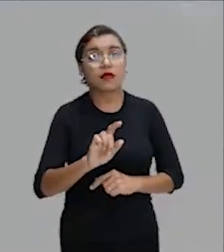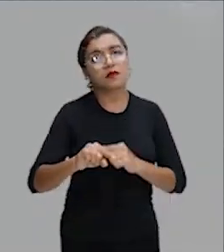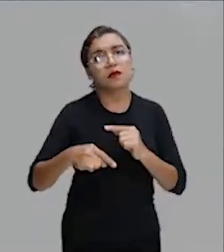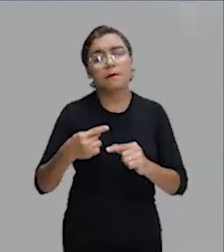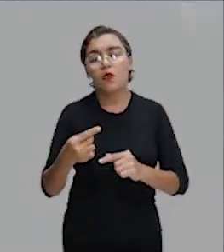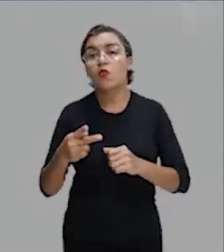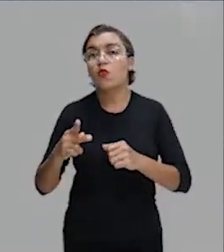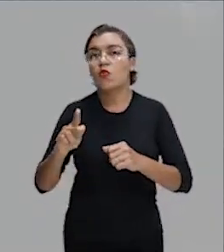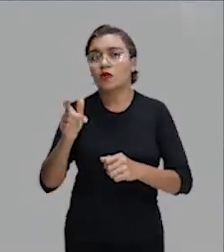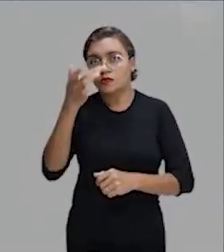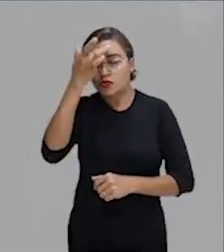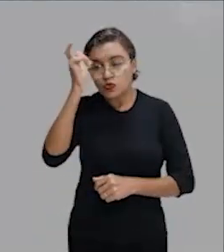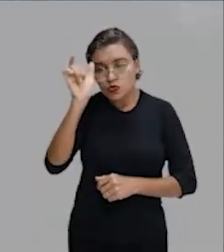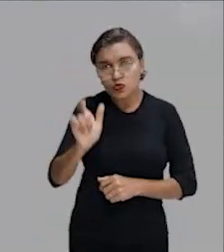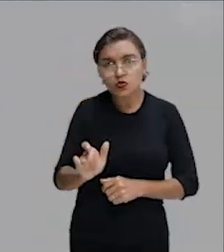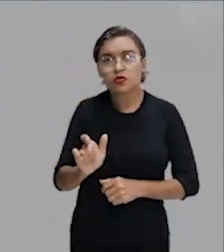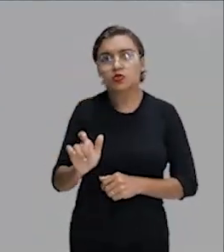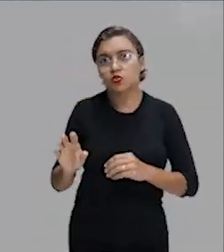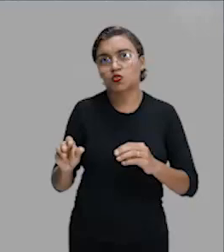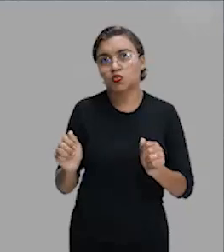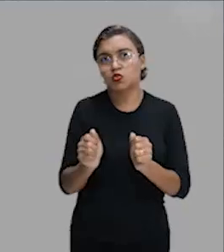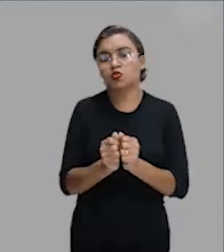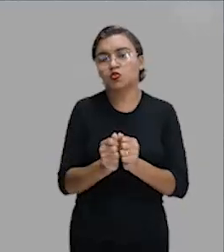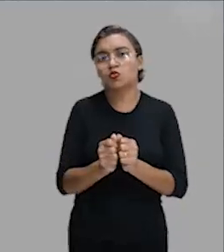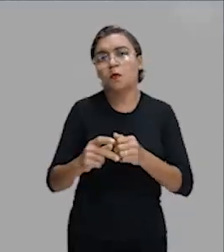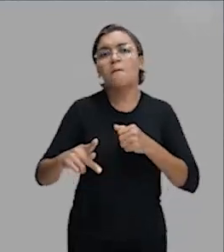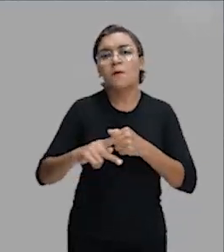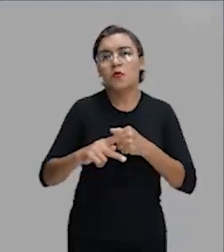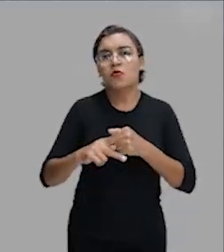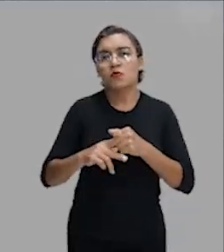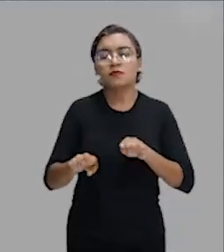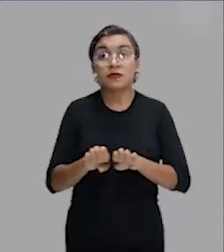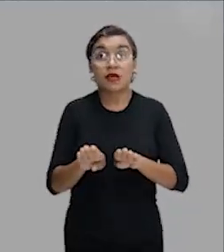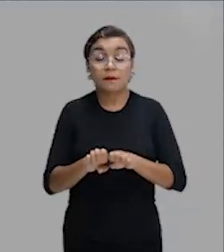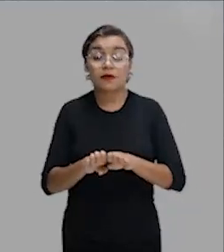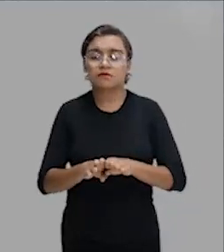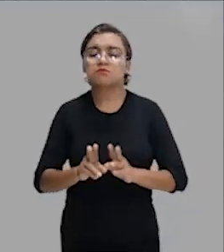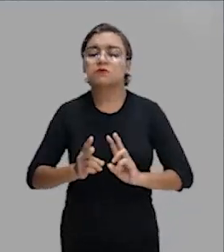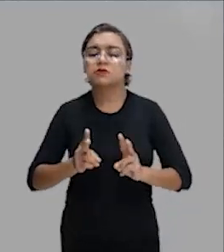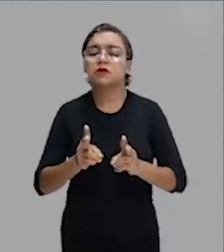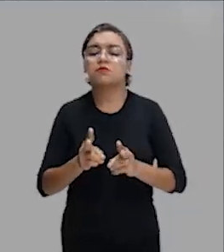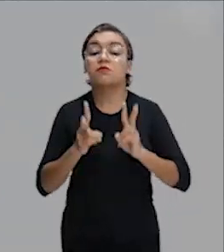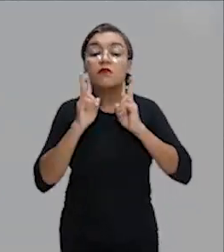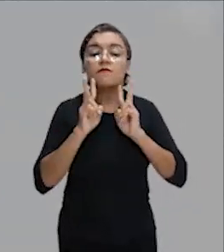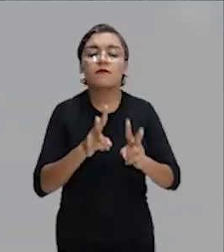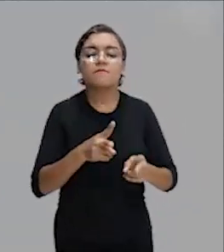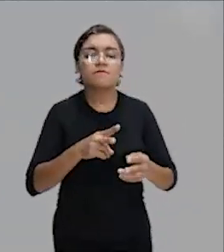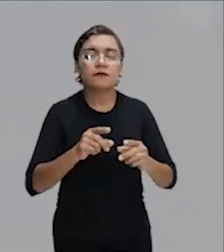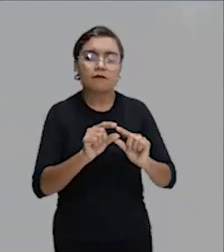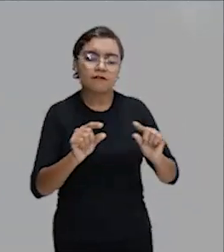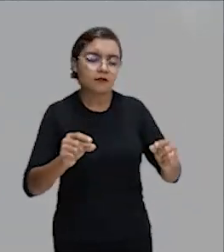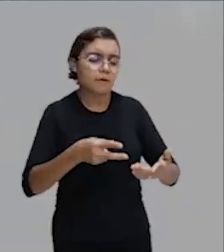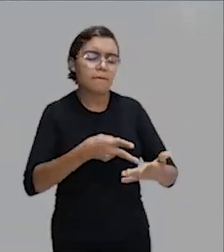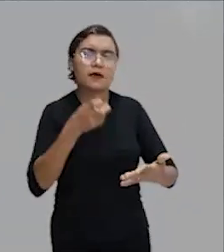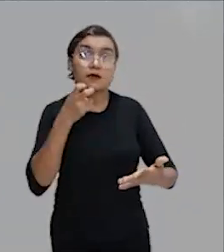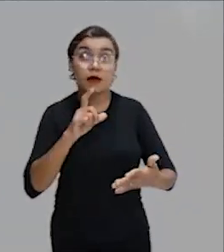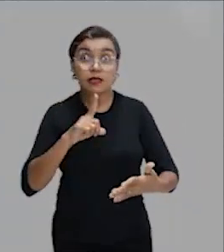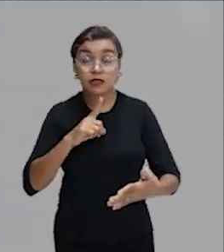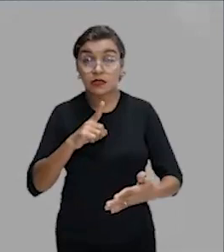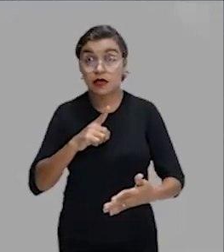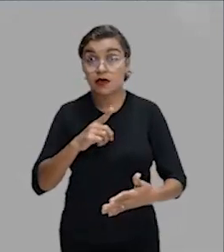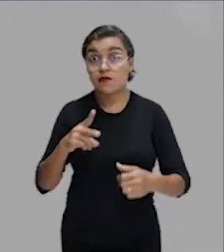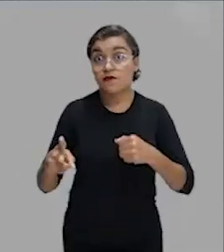de um sujeito, junto com um sujeito ou com um pronome, tá bom? Sempre que você vê isso daqui, saiba que é o verbo